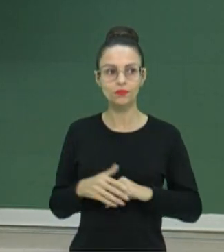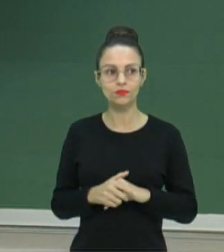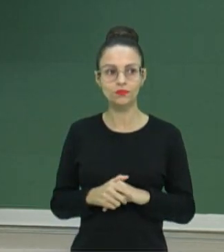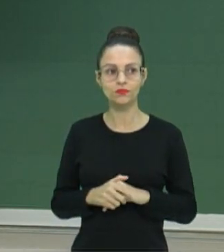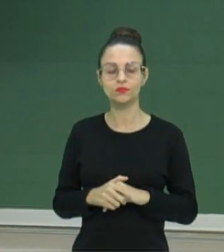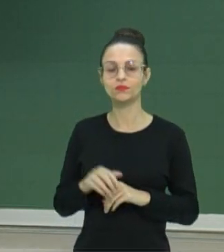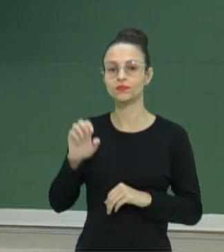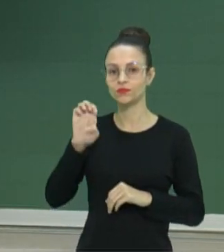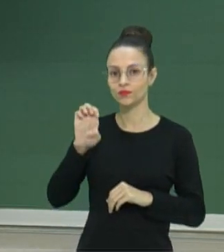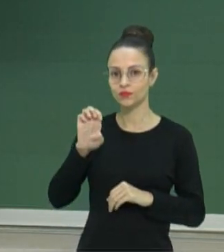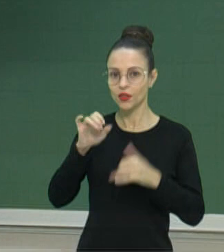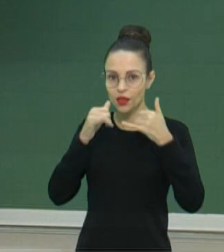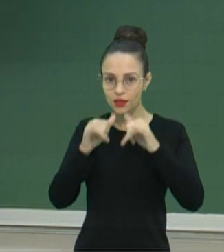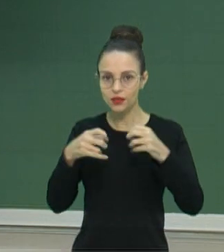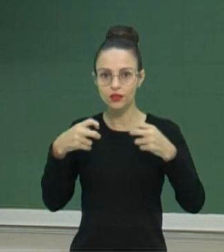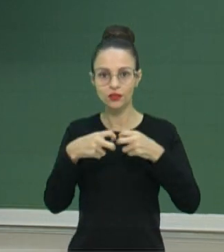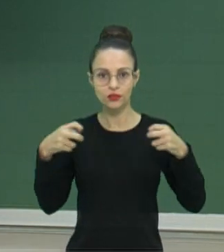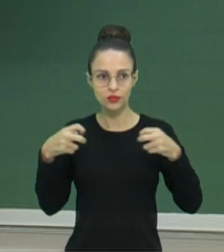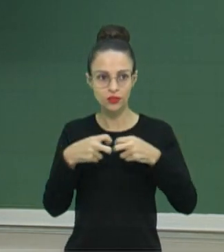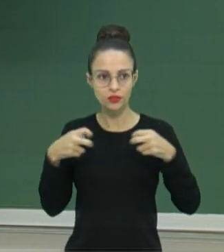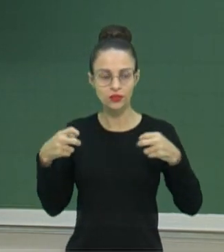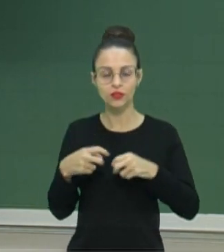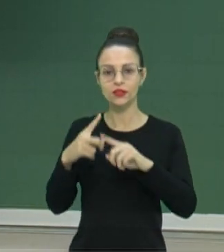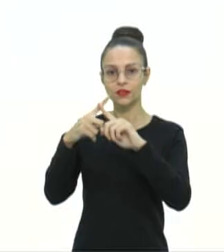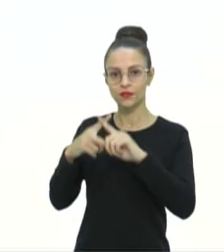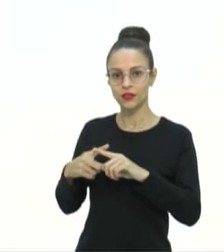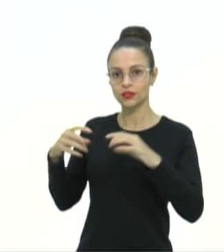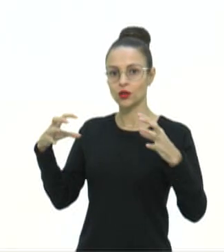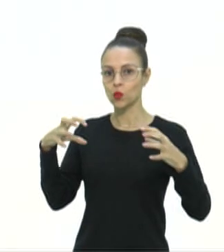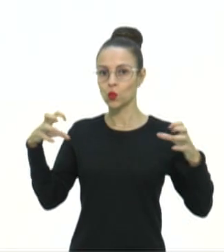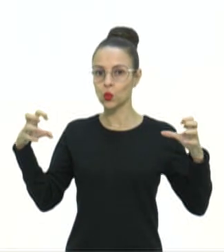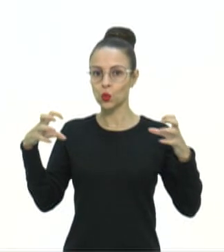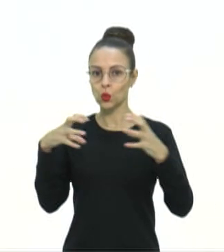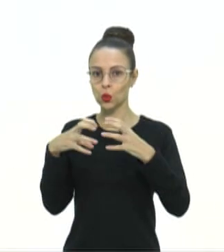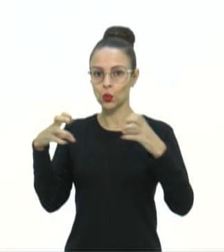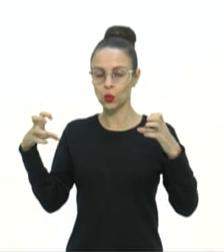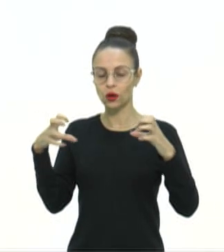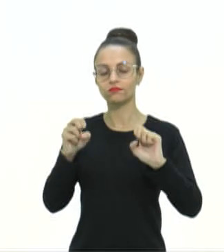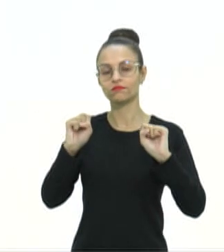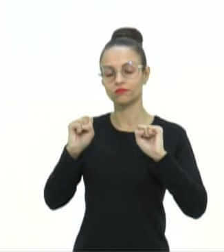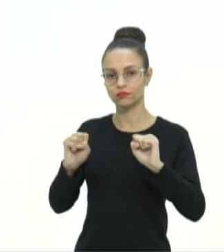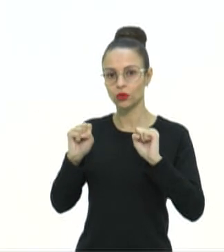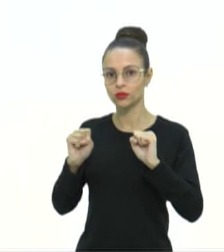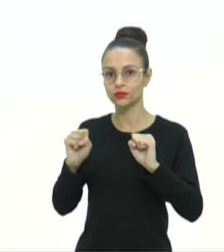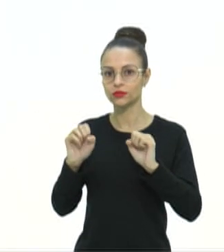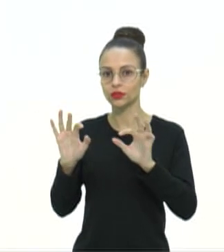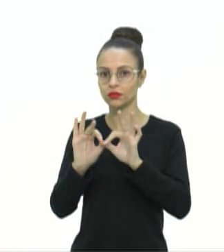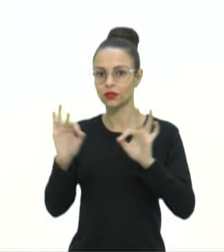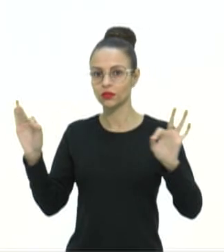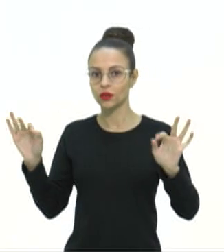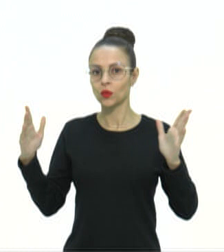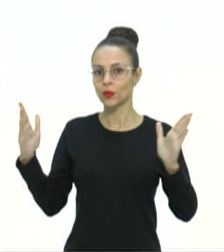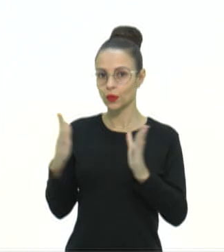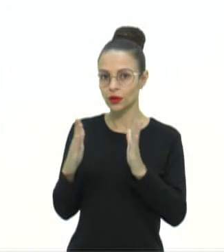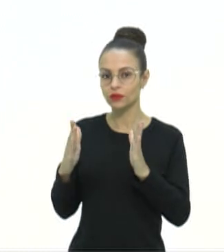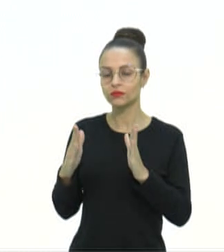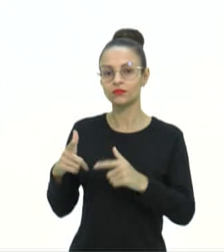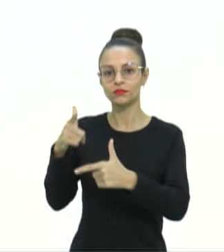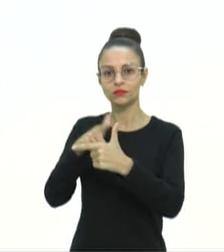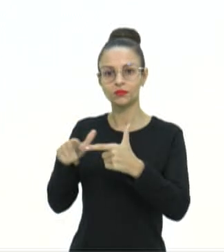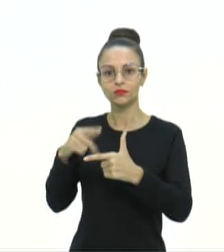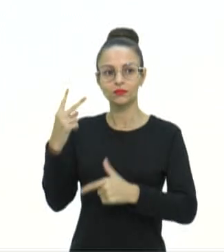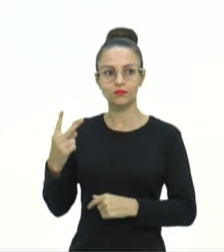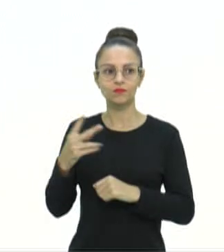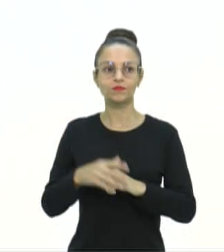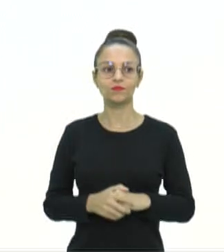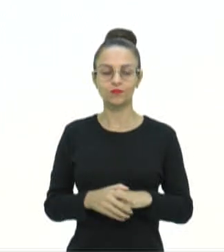que energia elástica é igual à constante elástica vezes a deformação da mola, que pode ser tanto uma distensão como uma compressão, sobre 2.